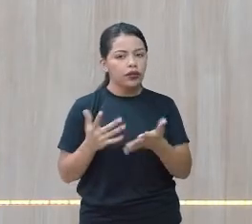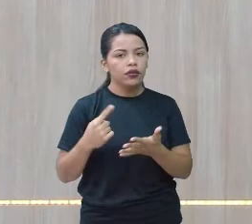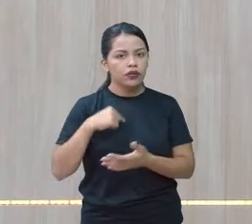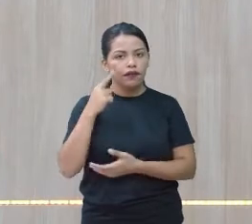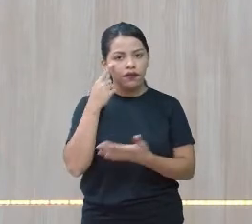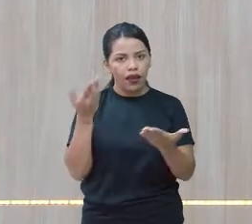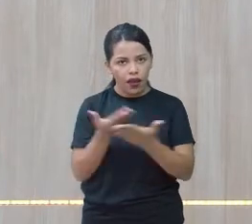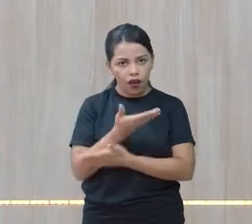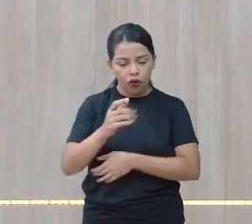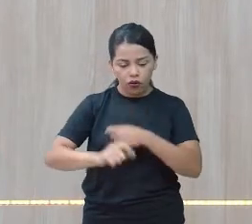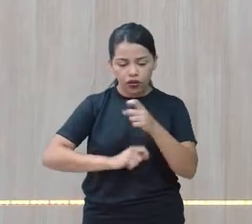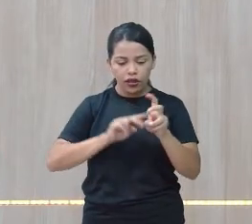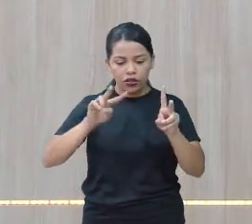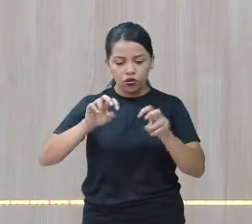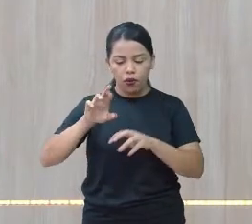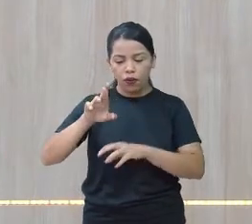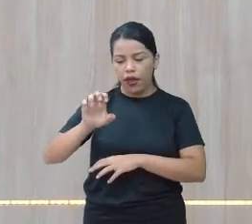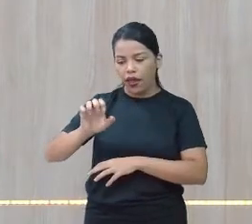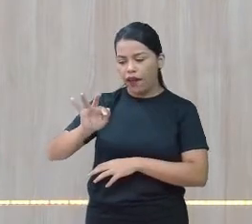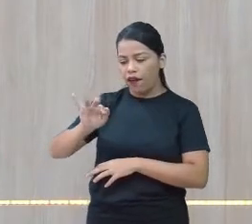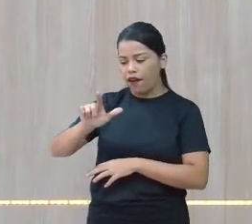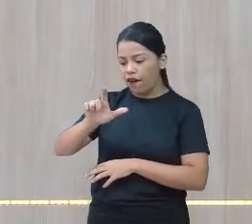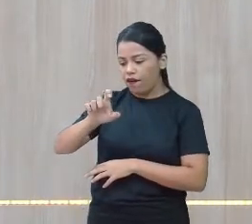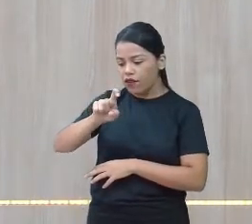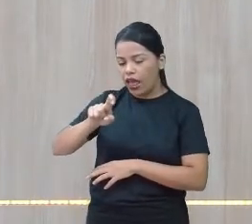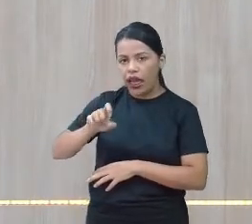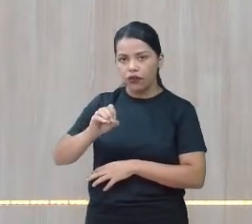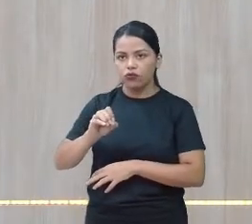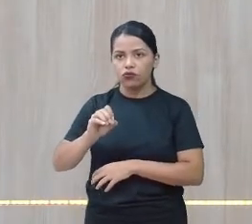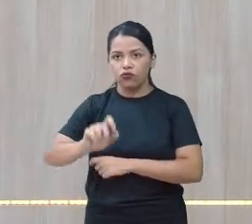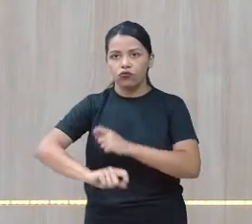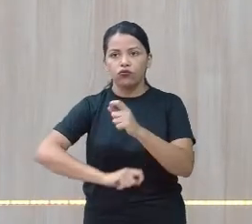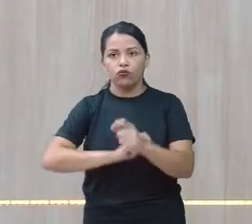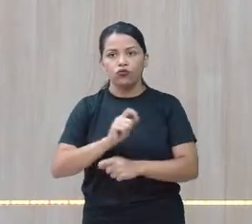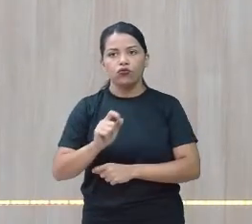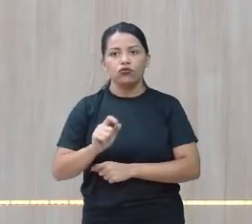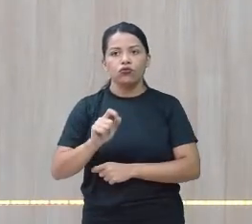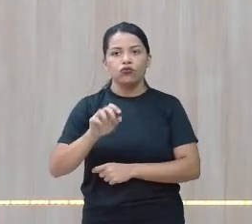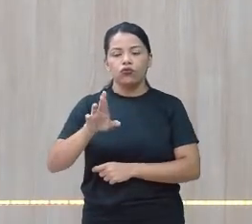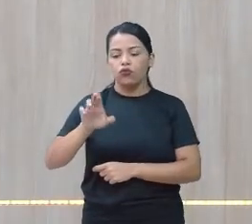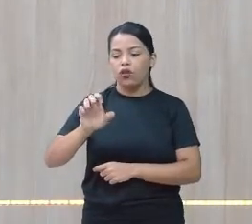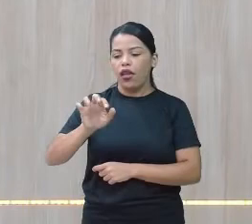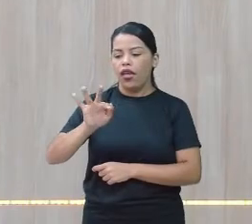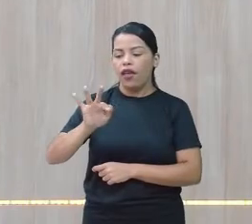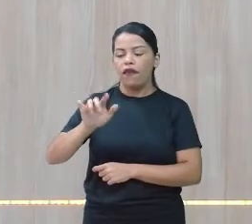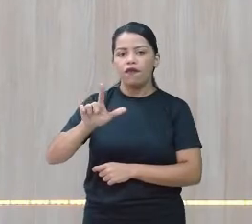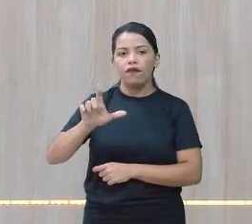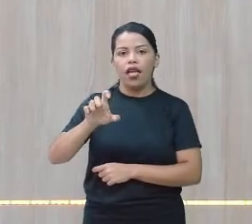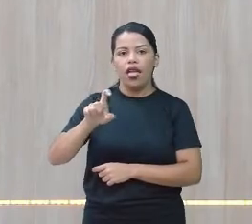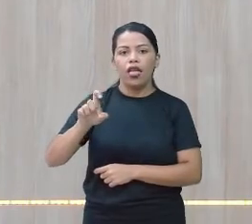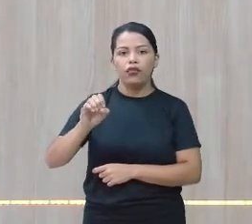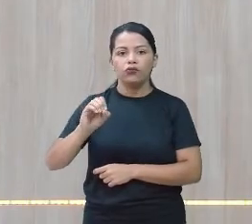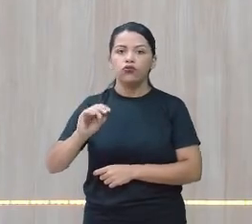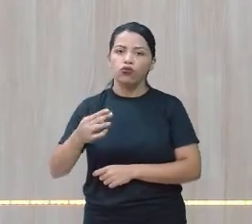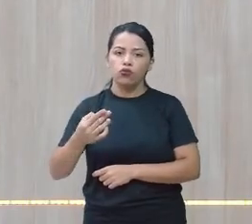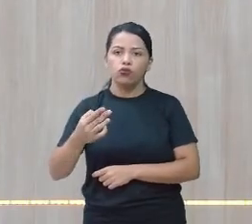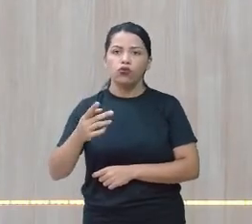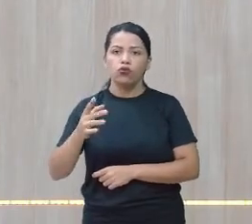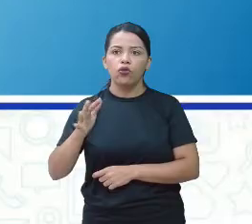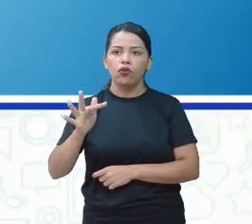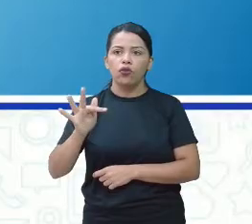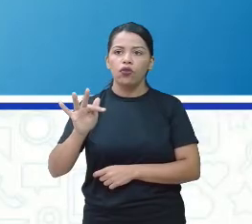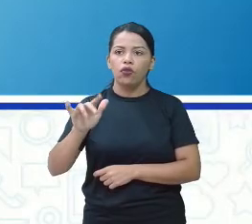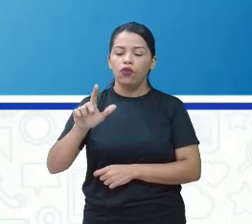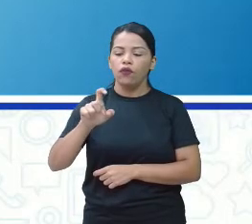em relação ao reflexo, ou seja, o reflexo flexor ou de retirada. Esse aqui é um exemplo